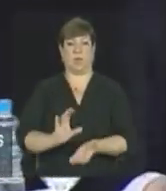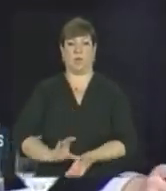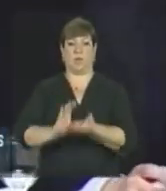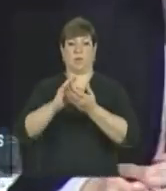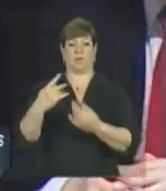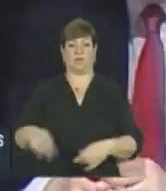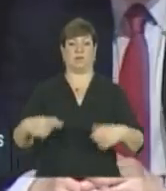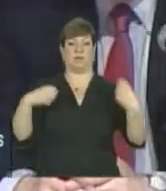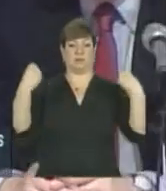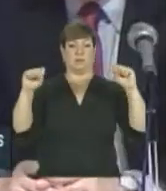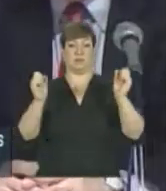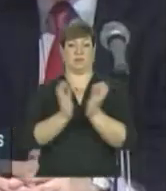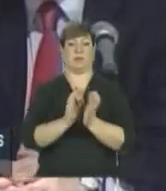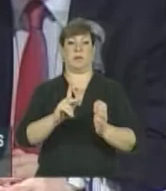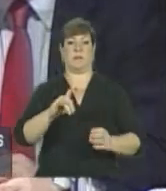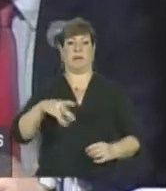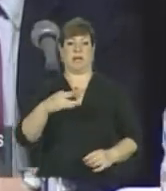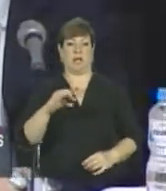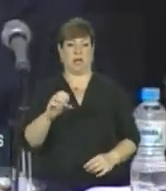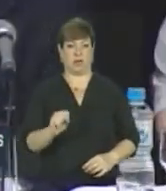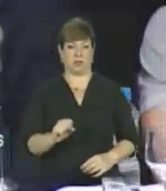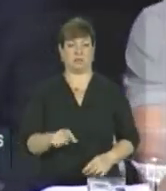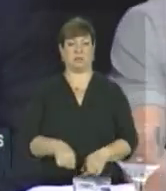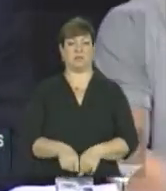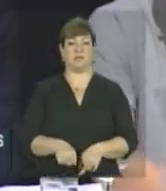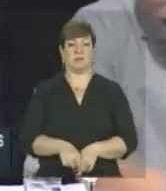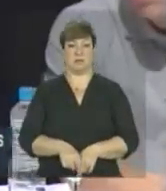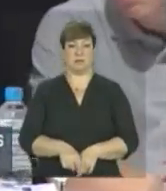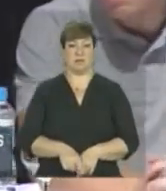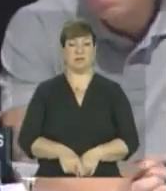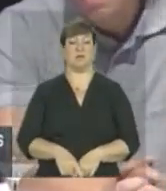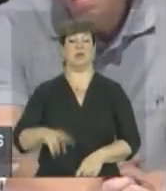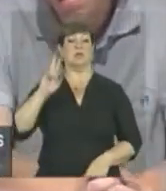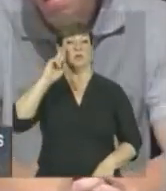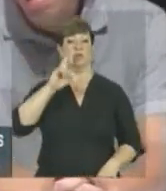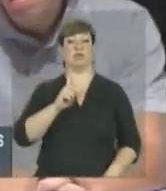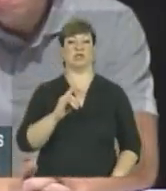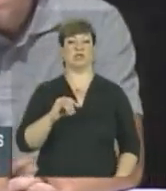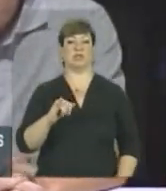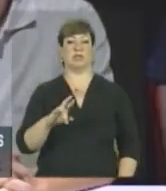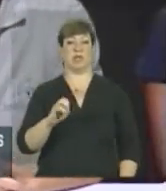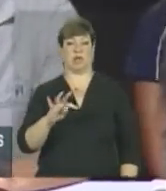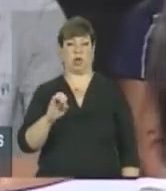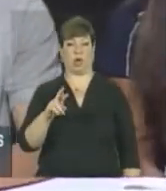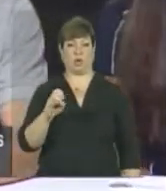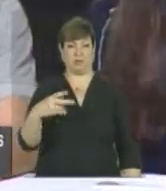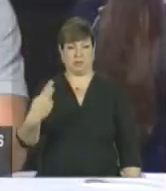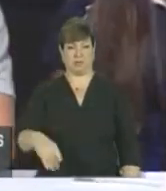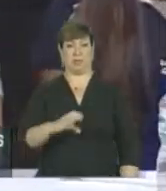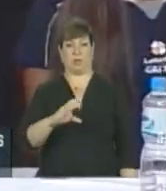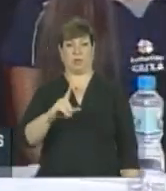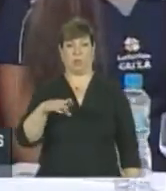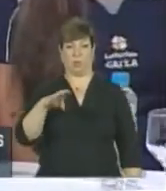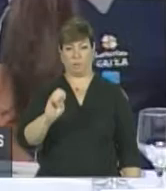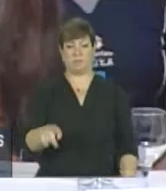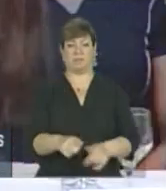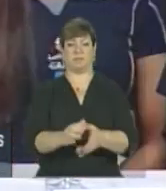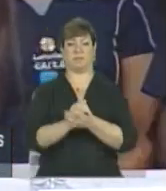Pinheiros, senhores diretores do Esporte Clube Pinheiros, querida